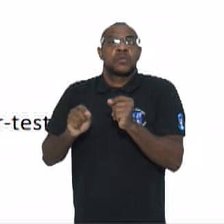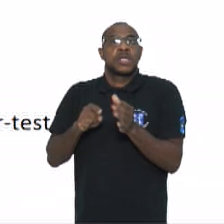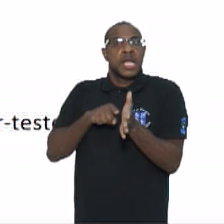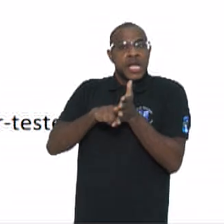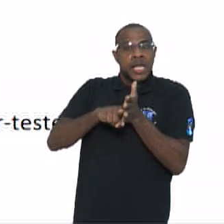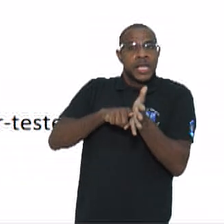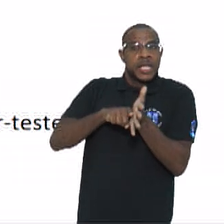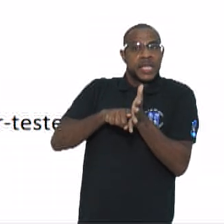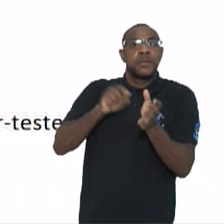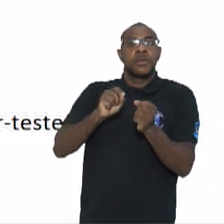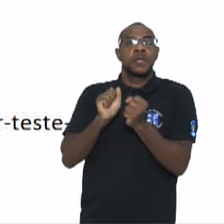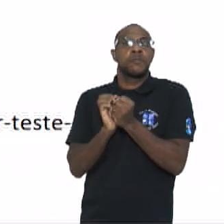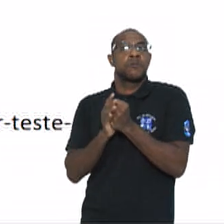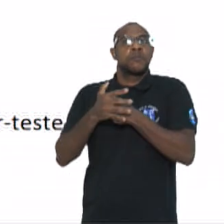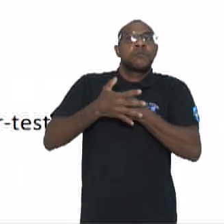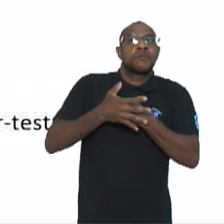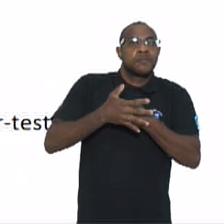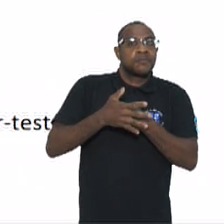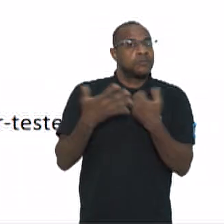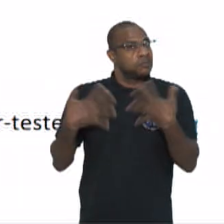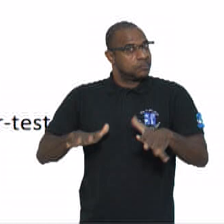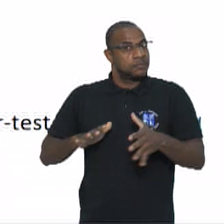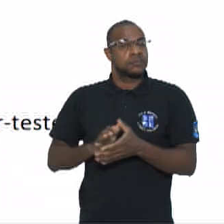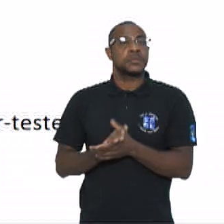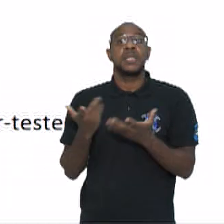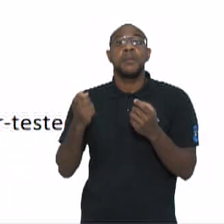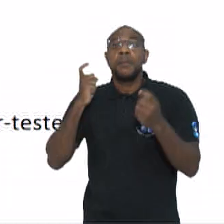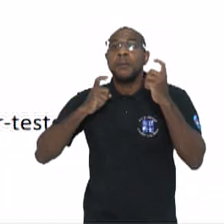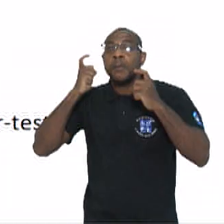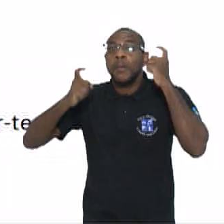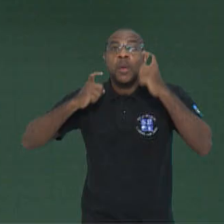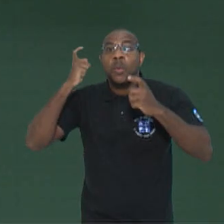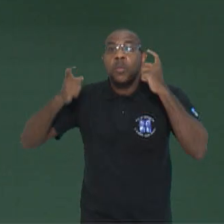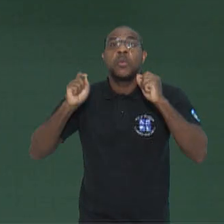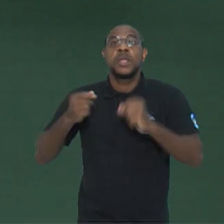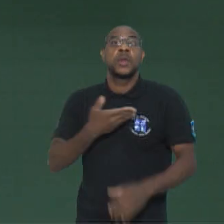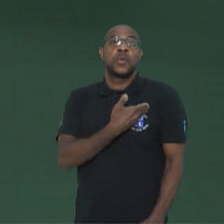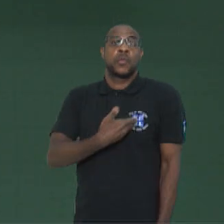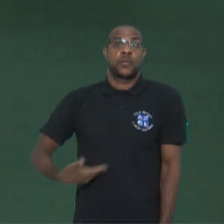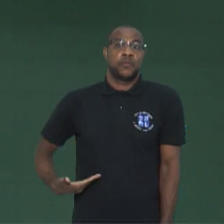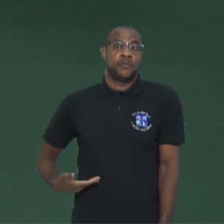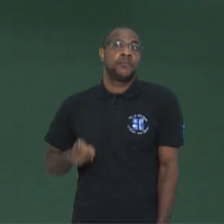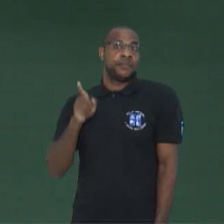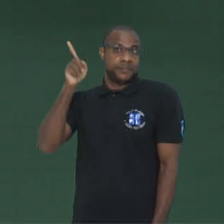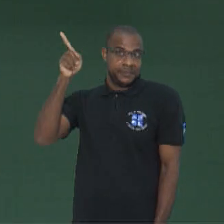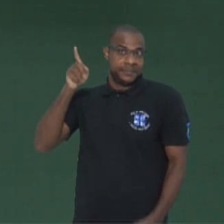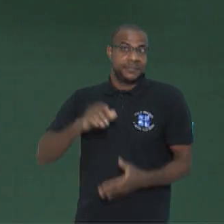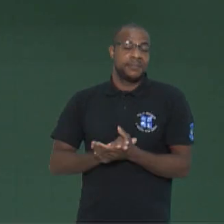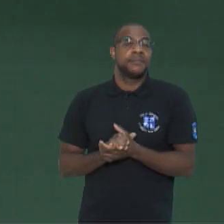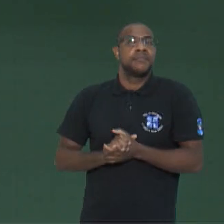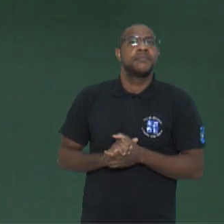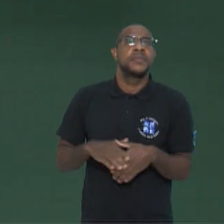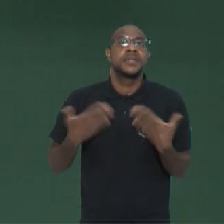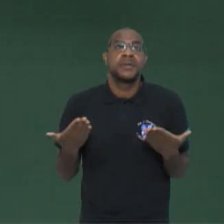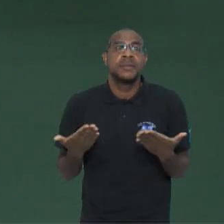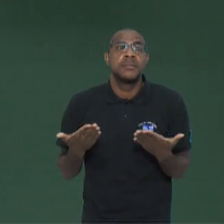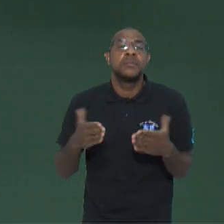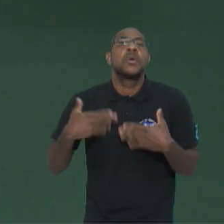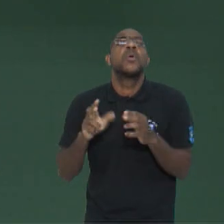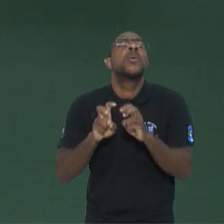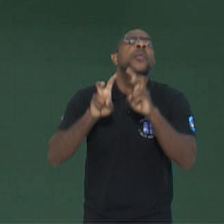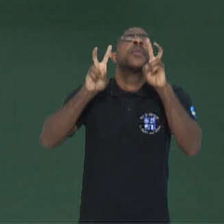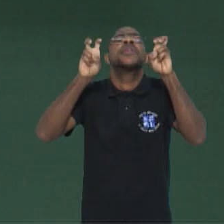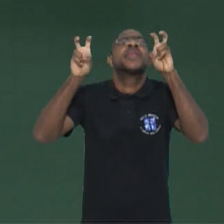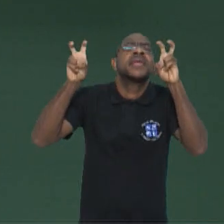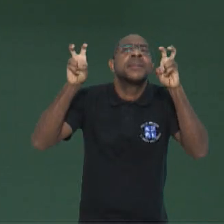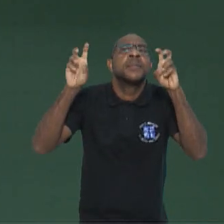e preocupam autoridades. Qual é o assunto? Lembram que toda aula quase eu estou falando